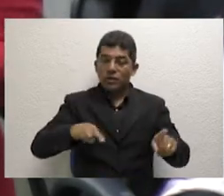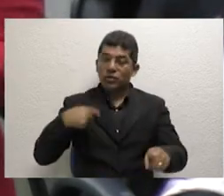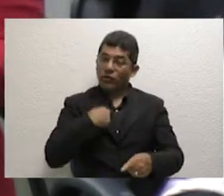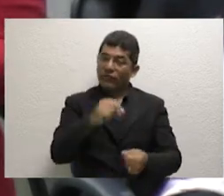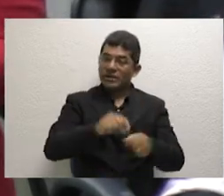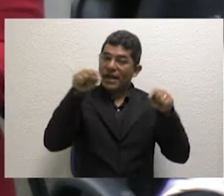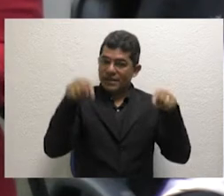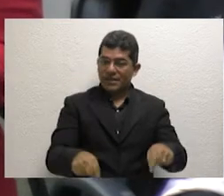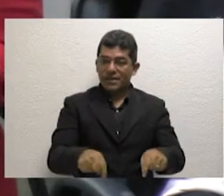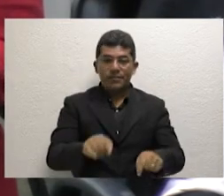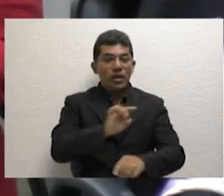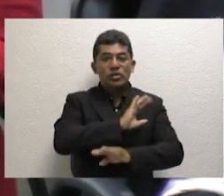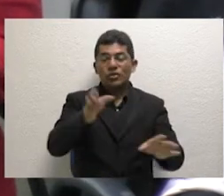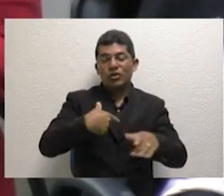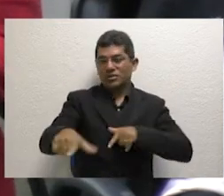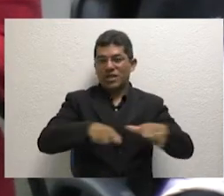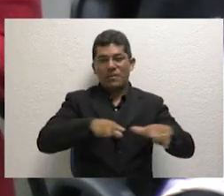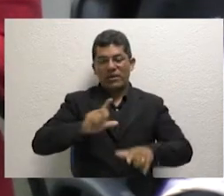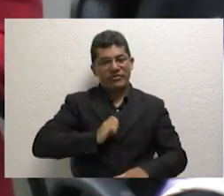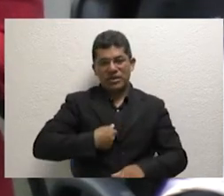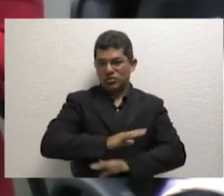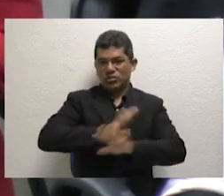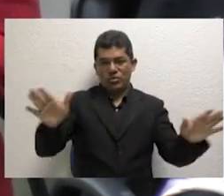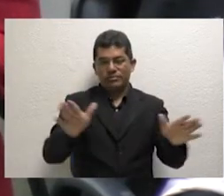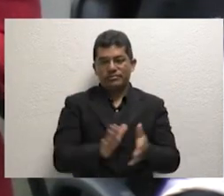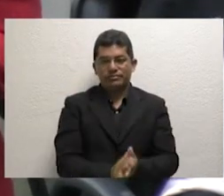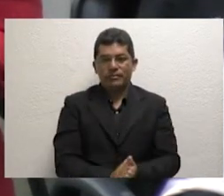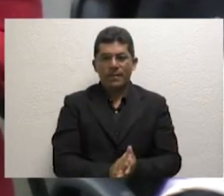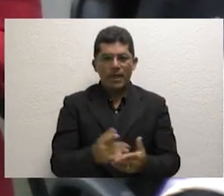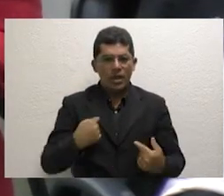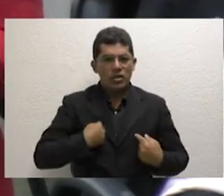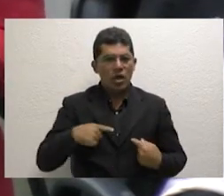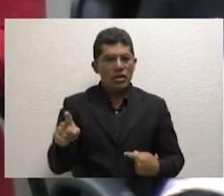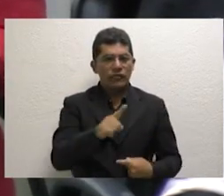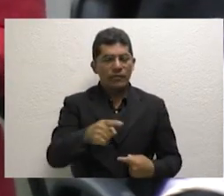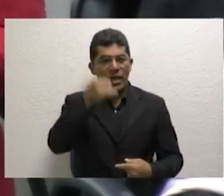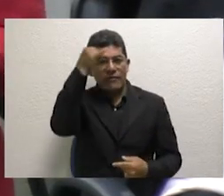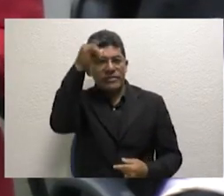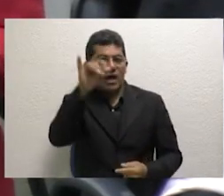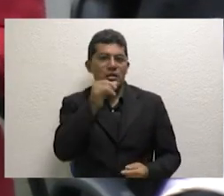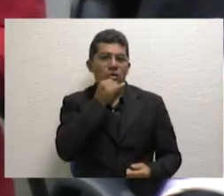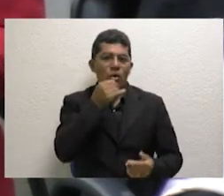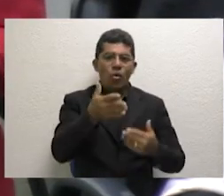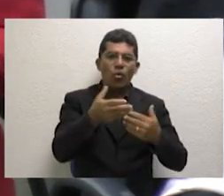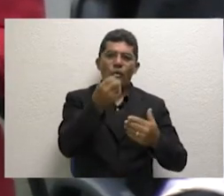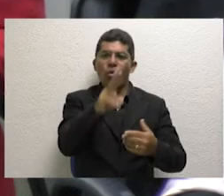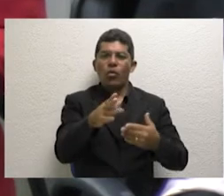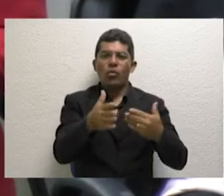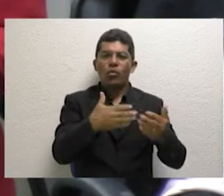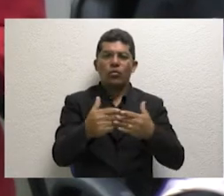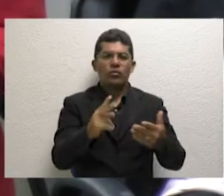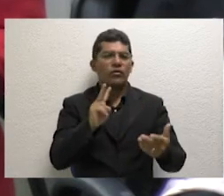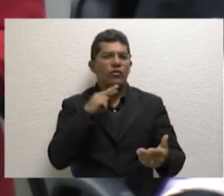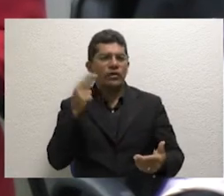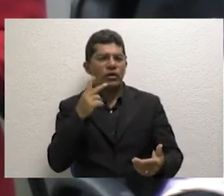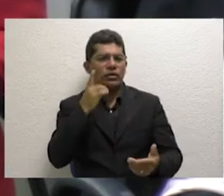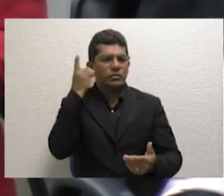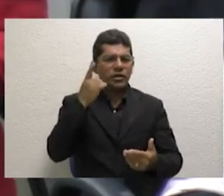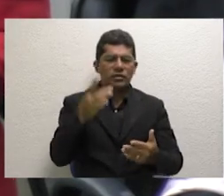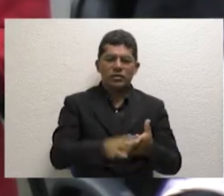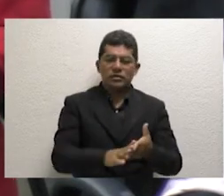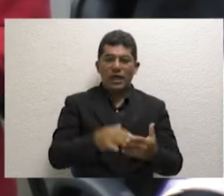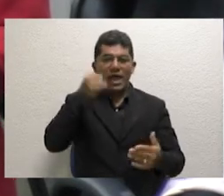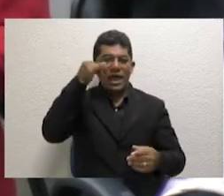faz aqui é apenas o nosso trabalho de fiscalizar e nós não vamos impedir que nenhuma parlamentar seja